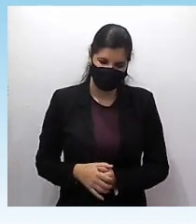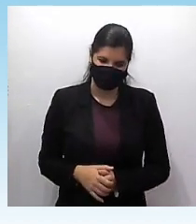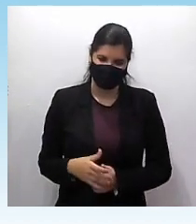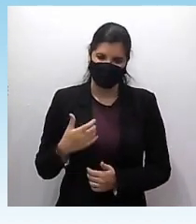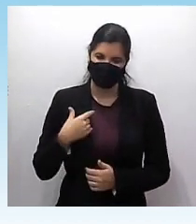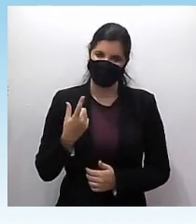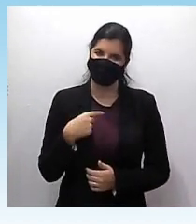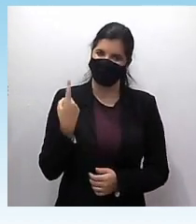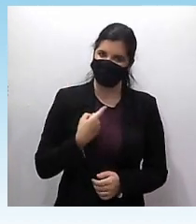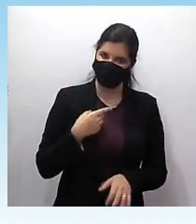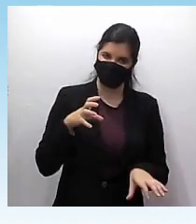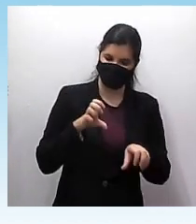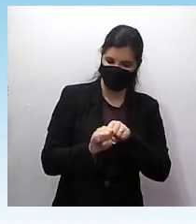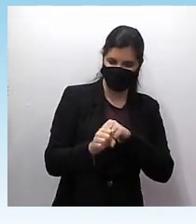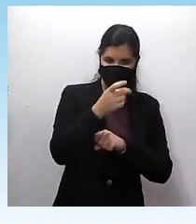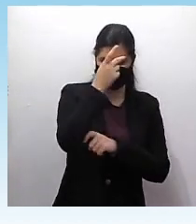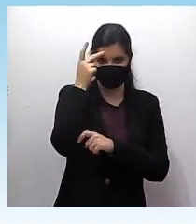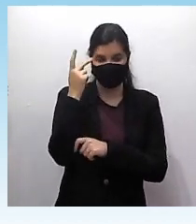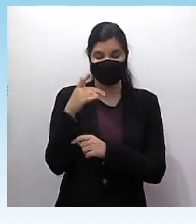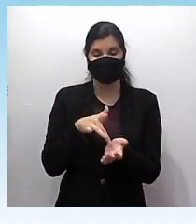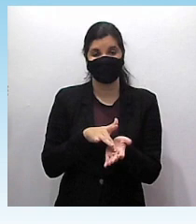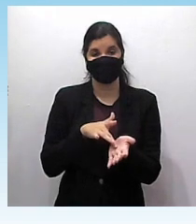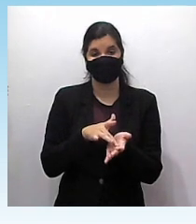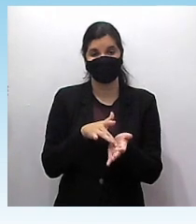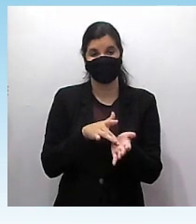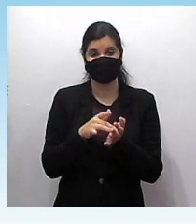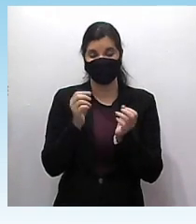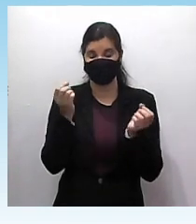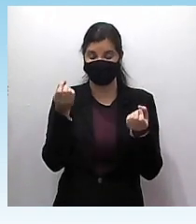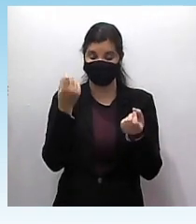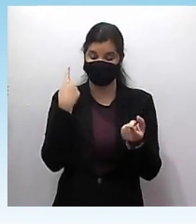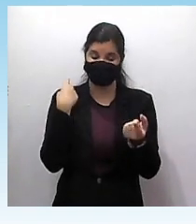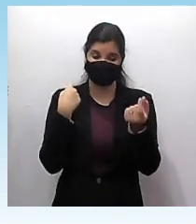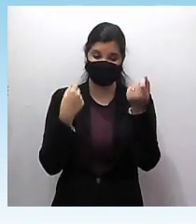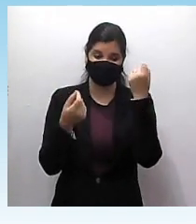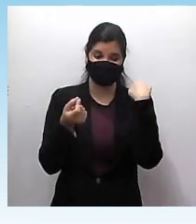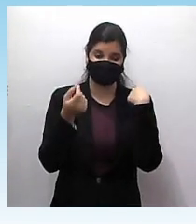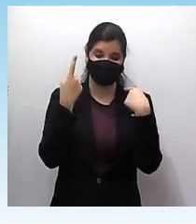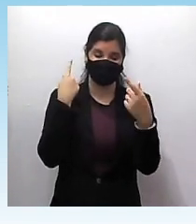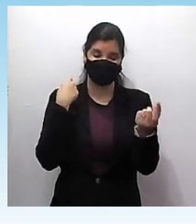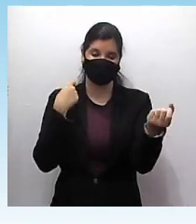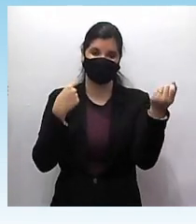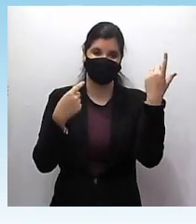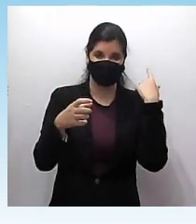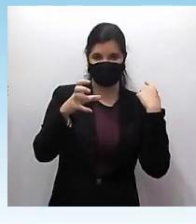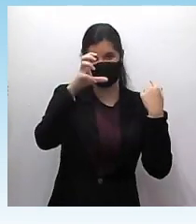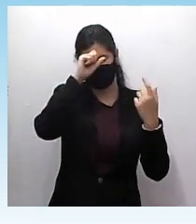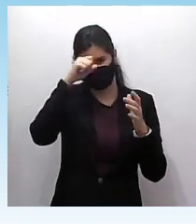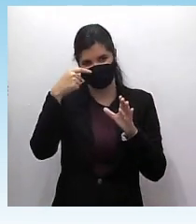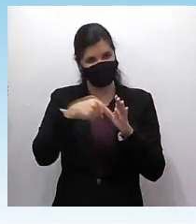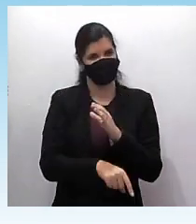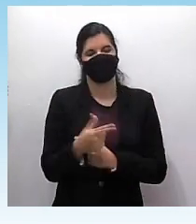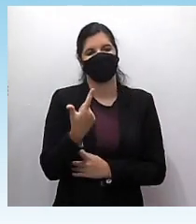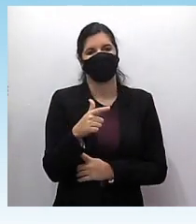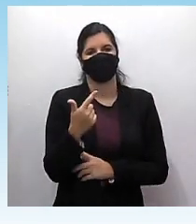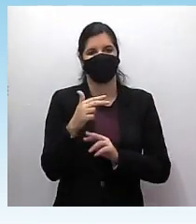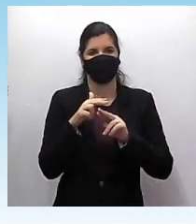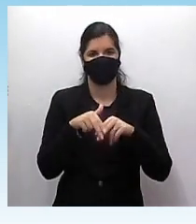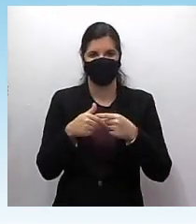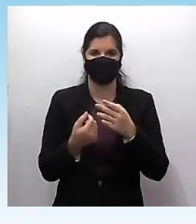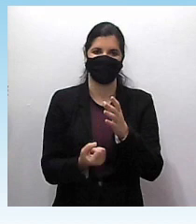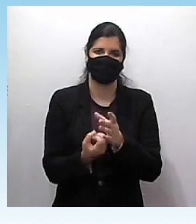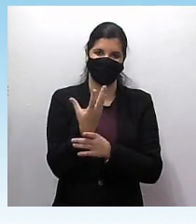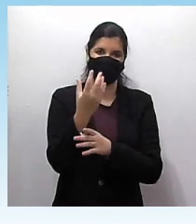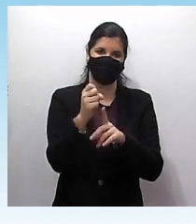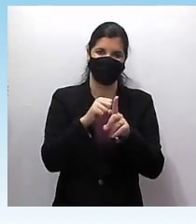gente forma pessoas superficiais de conteúdo, superficiais de aprendizado. E aí a gente cria toda uma sociedade